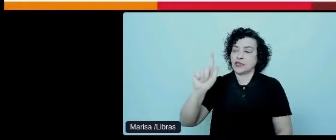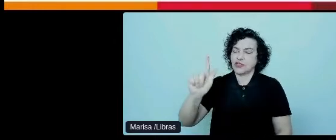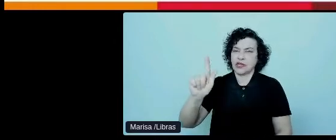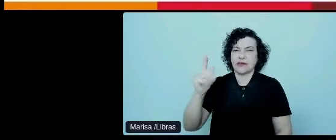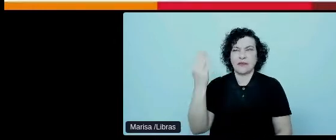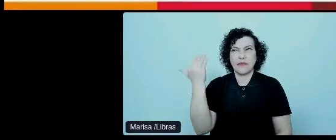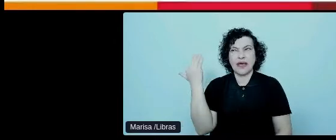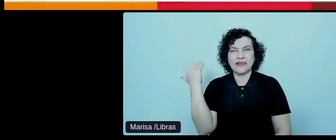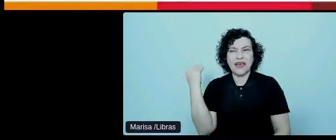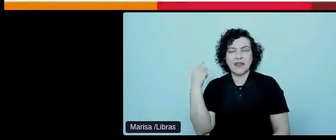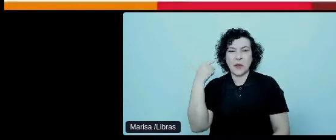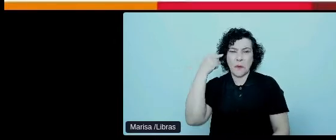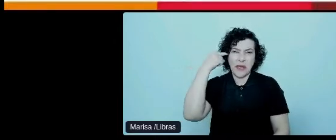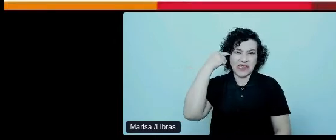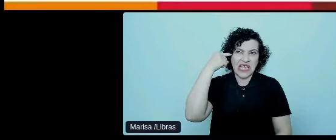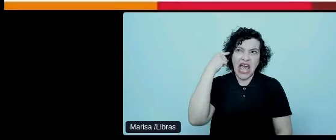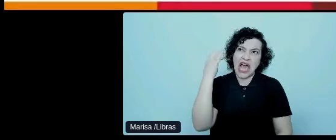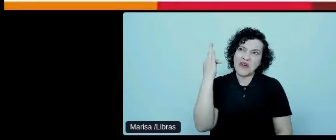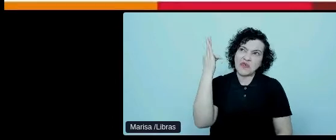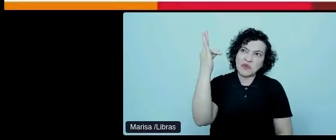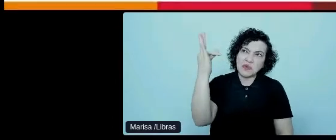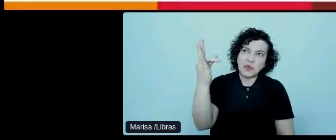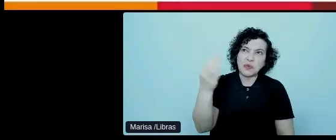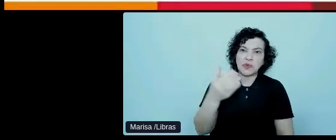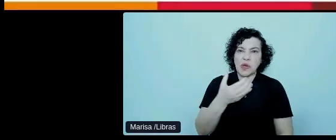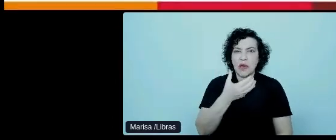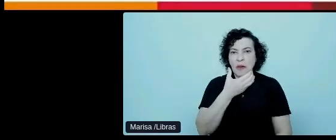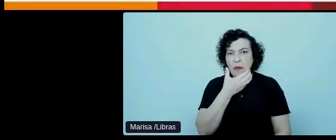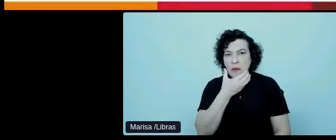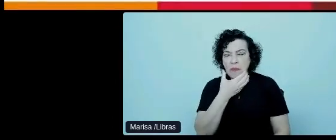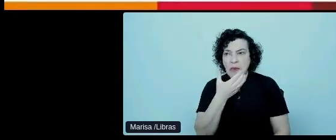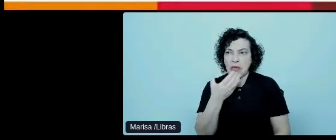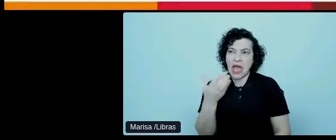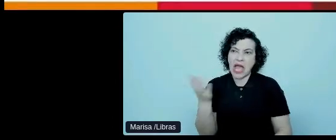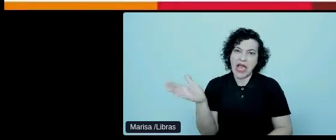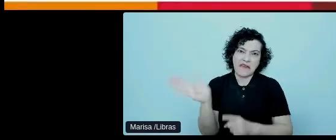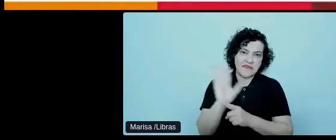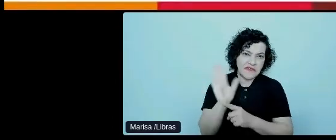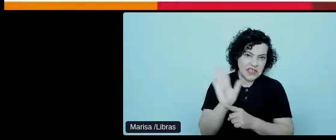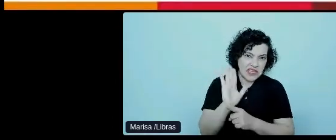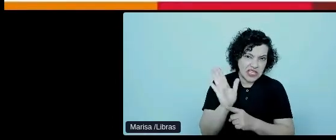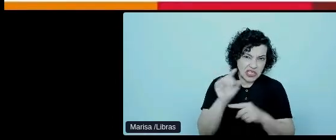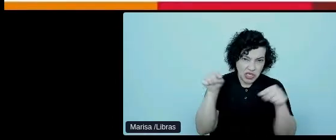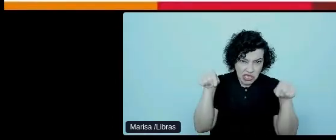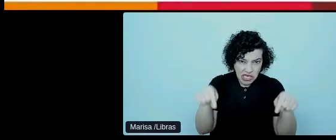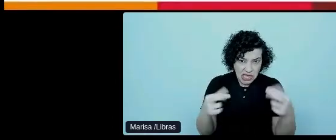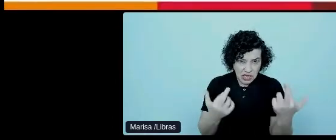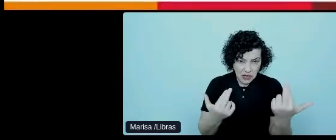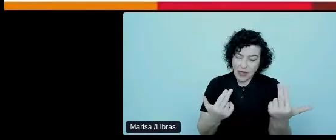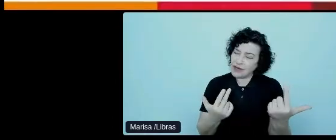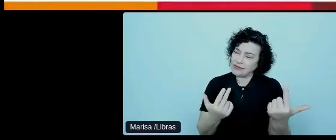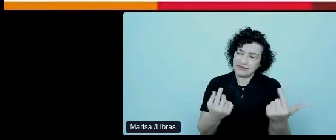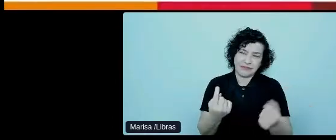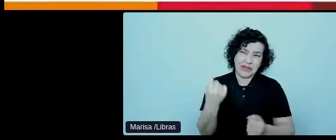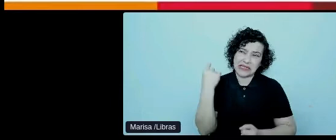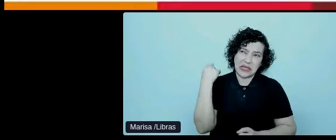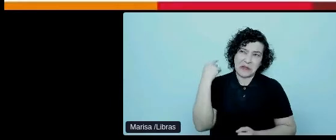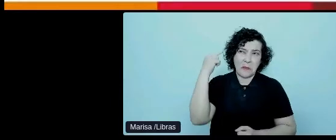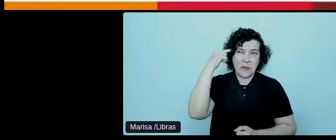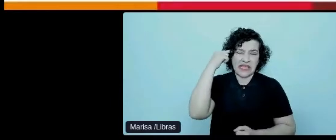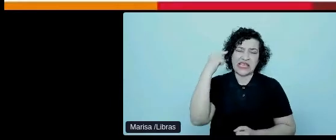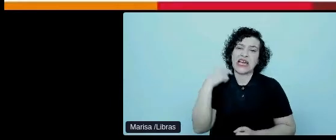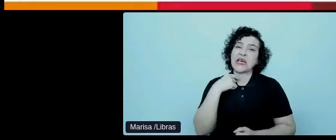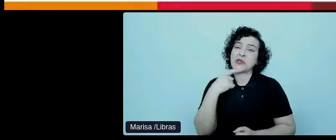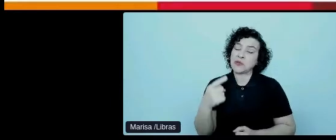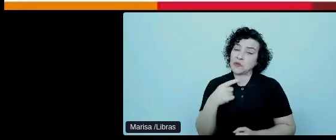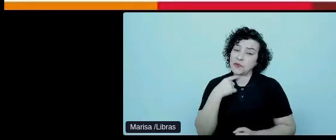ser possível ter áudio, que teríamos vídeo da forma como a gente conhece hoje. Então, ela era muito